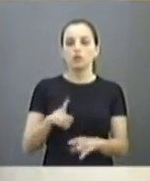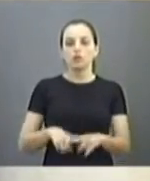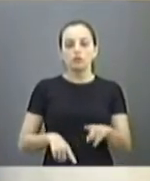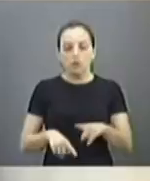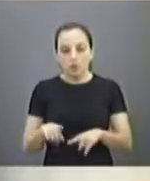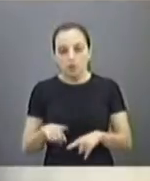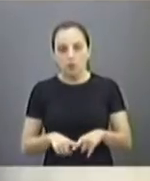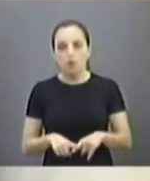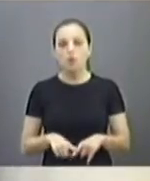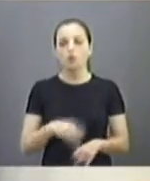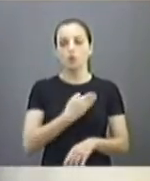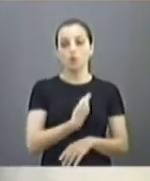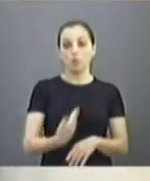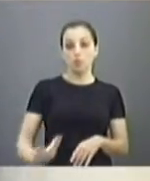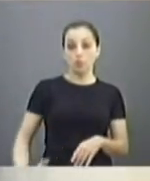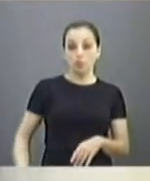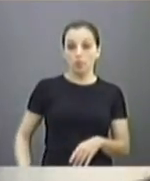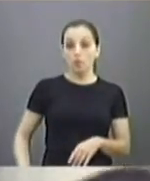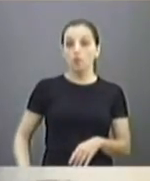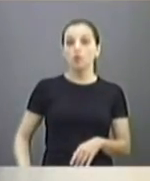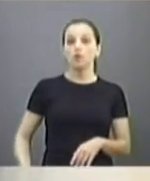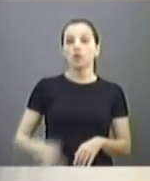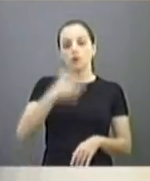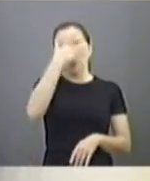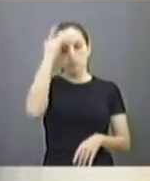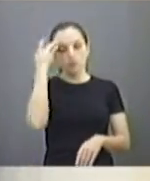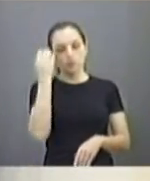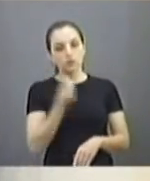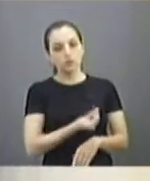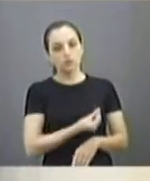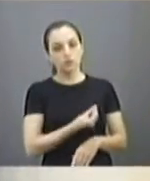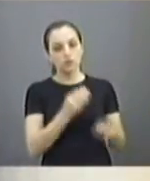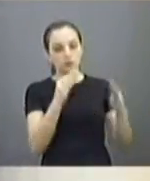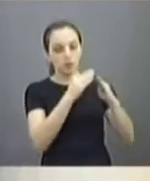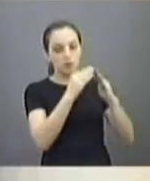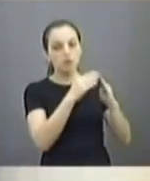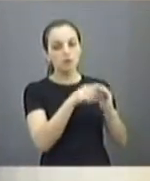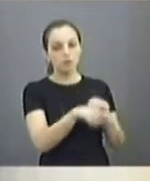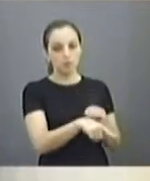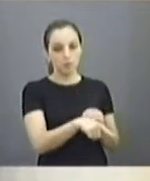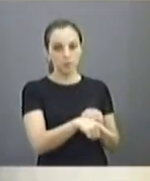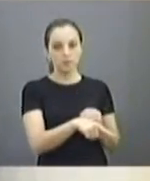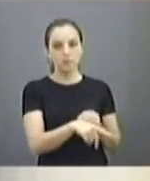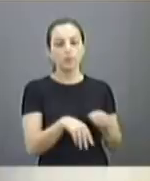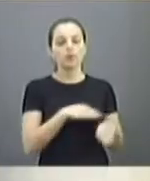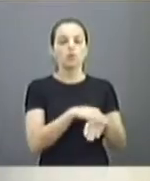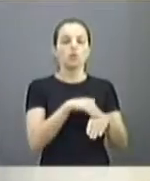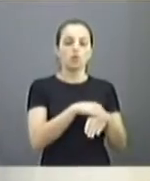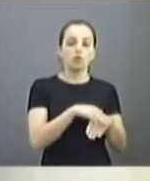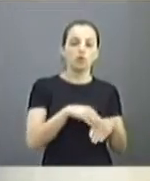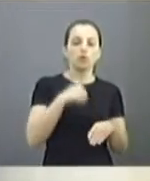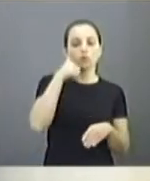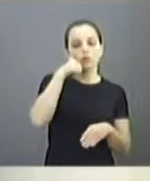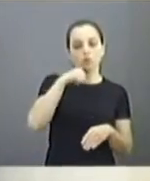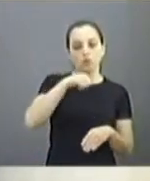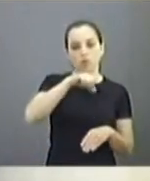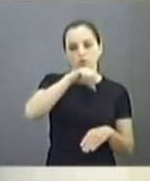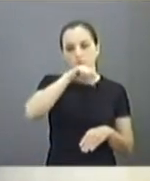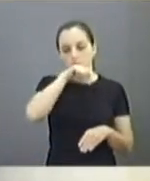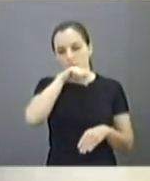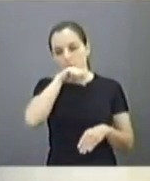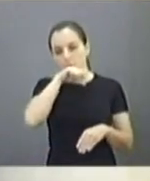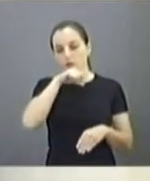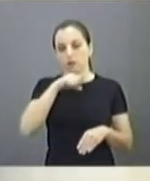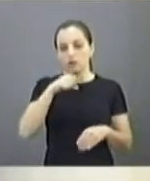públicos para aquela comunidade, né? Estivemos conversando lá com várias mães que estão tendo que levantar às